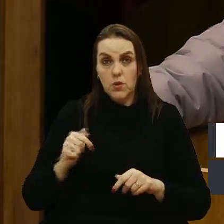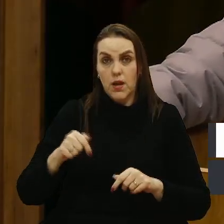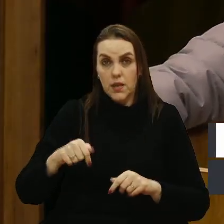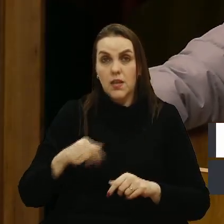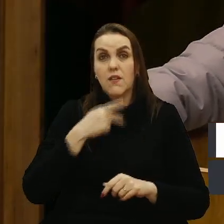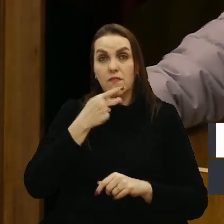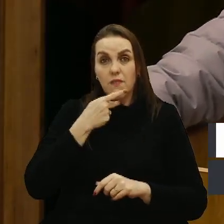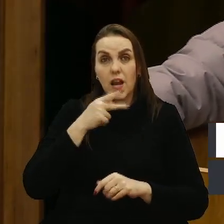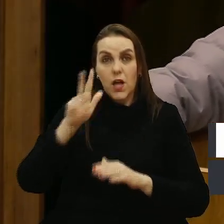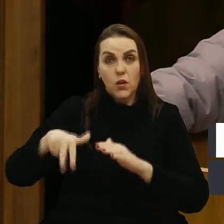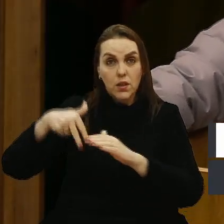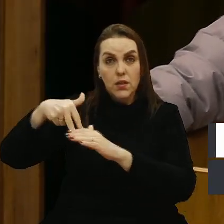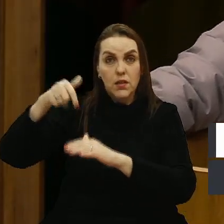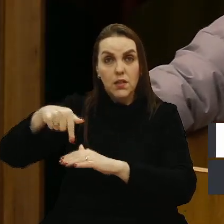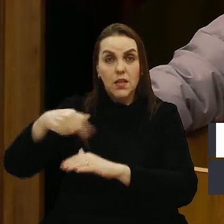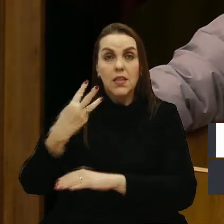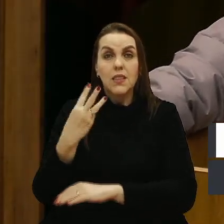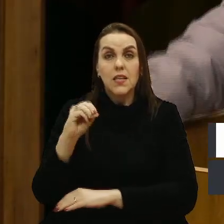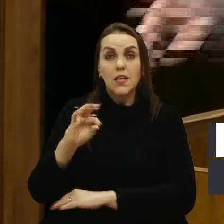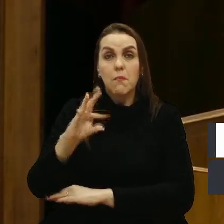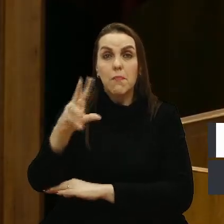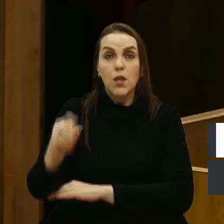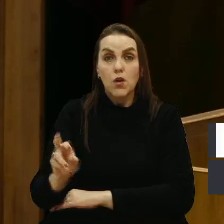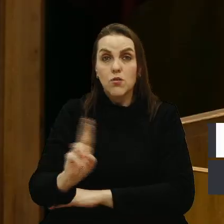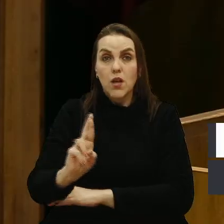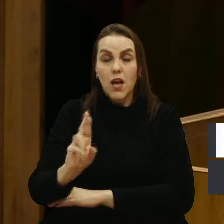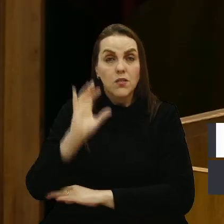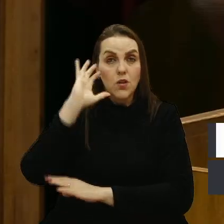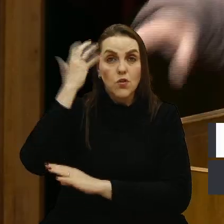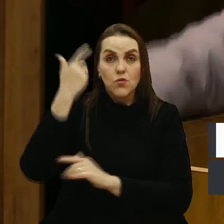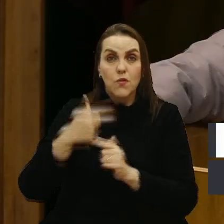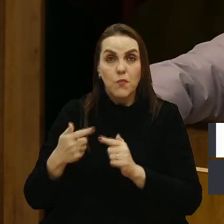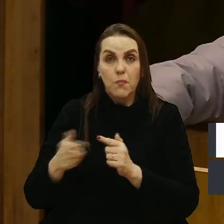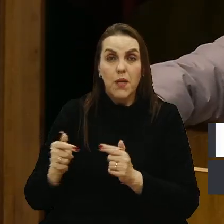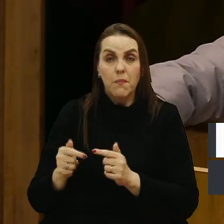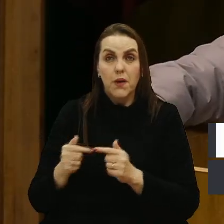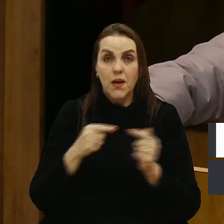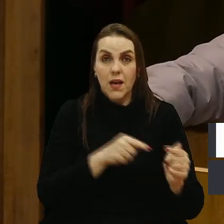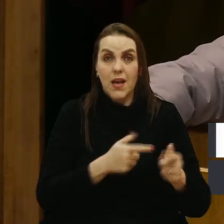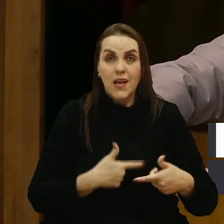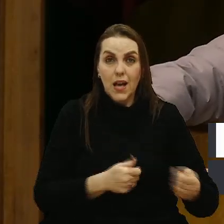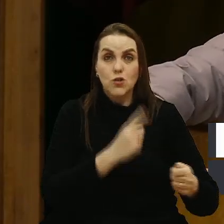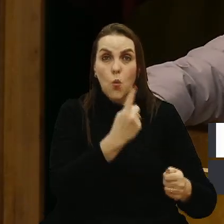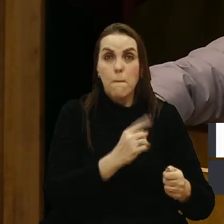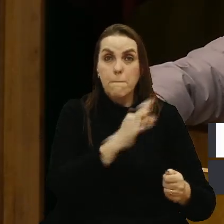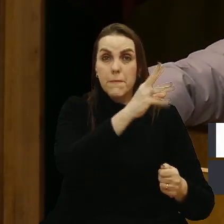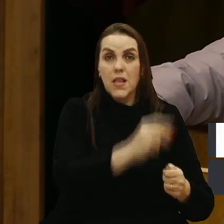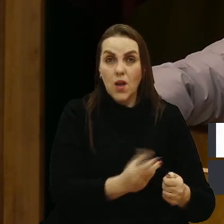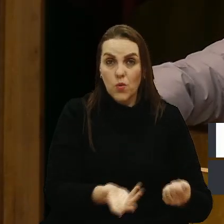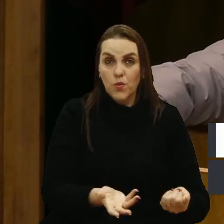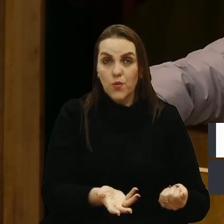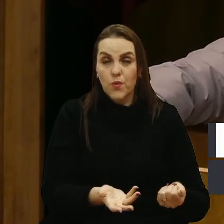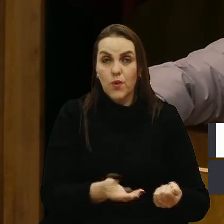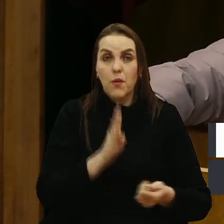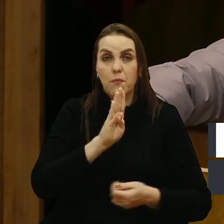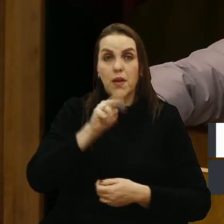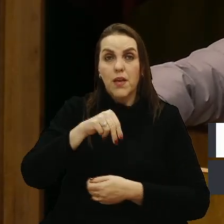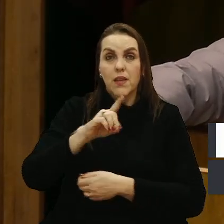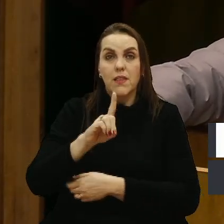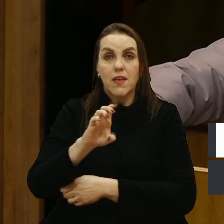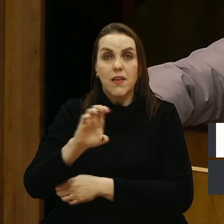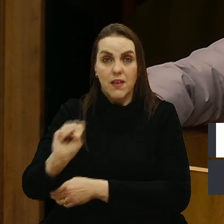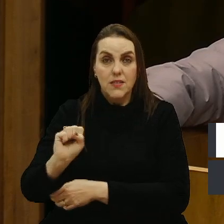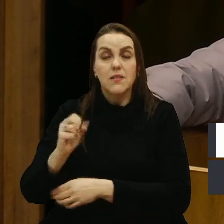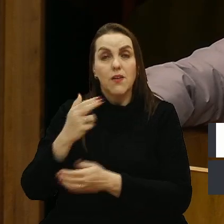falando dessa tribuna, que com 30 milhões de reais o município resolveria um problema que custa 1 milhão de reais por mês. O BNDES financia isso.